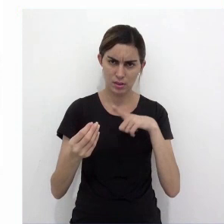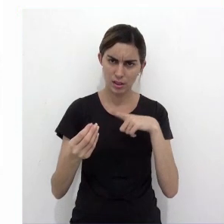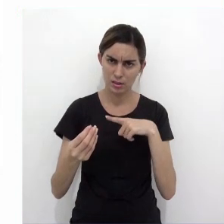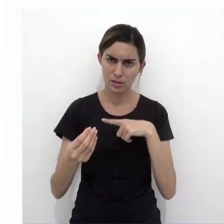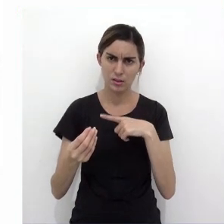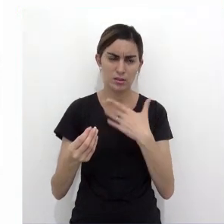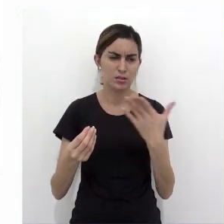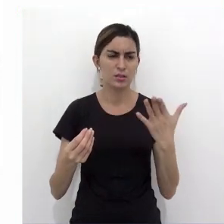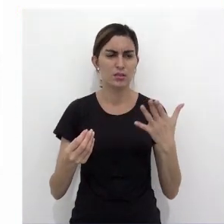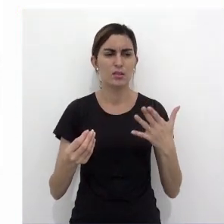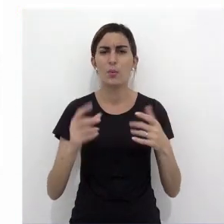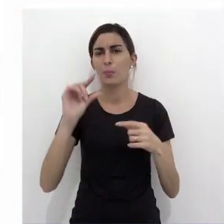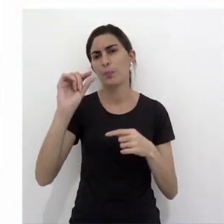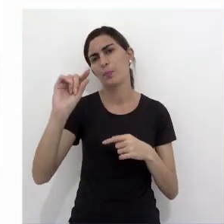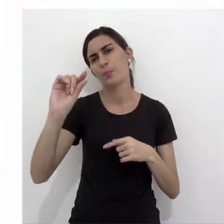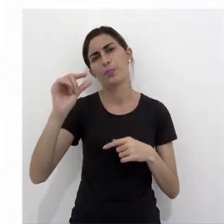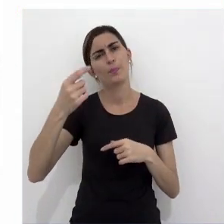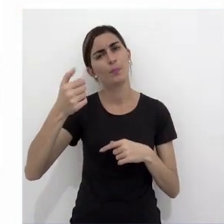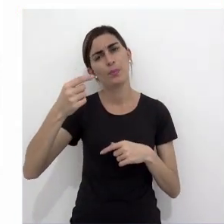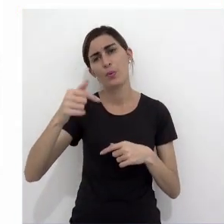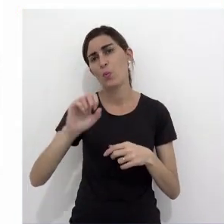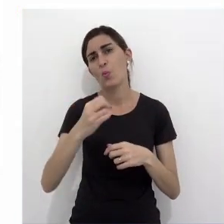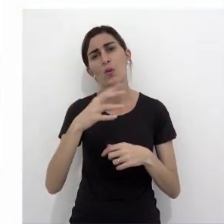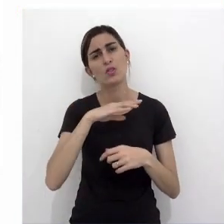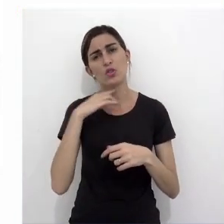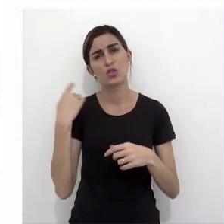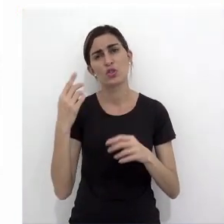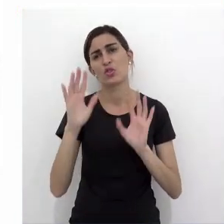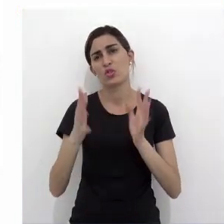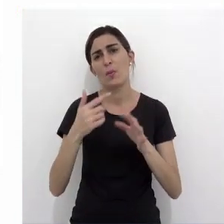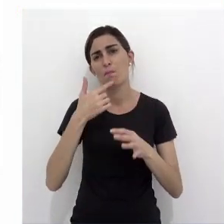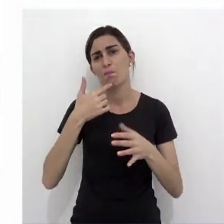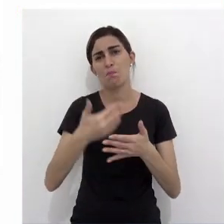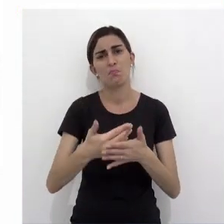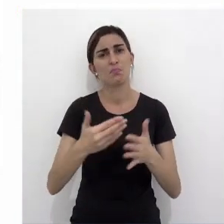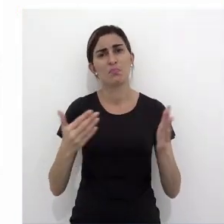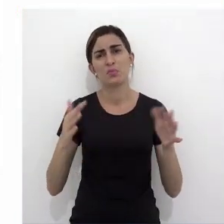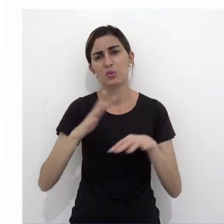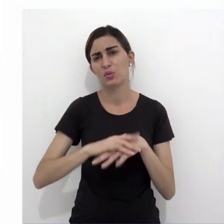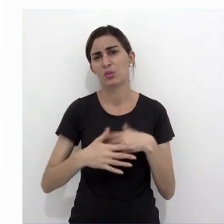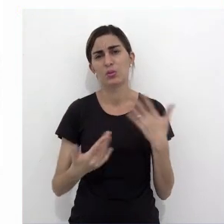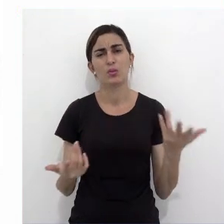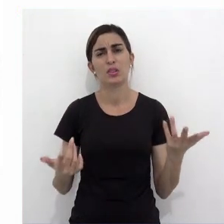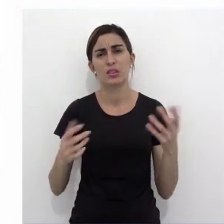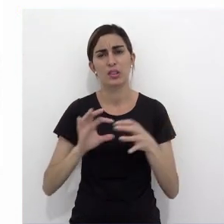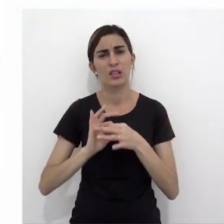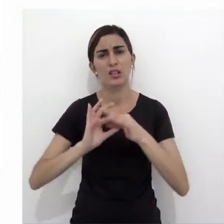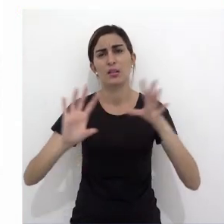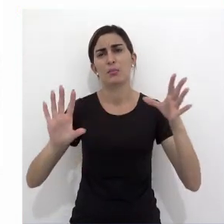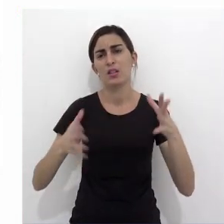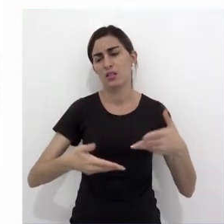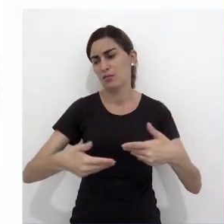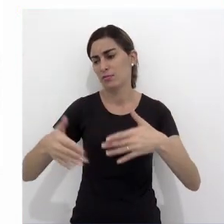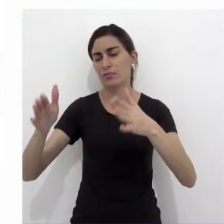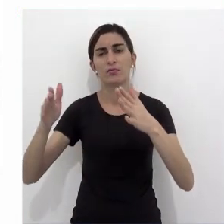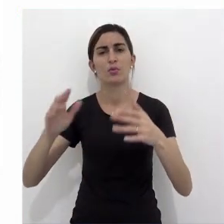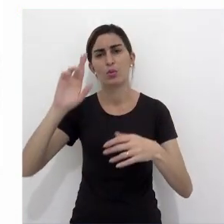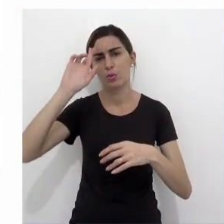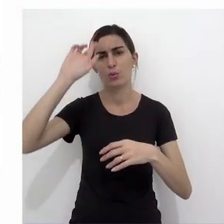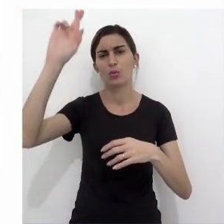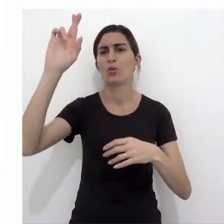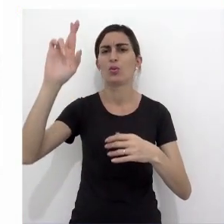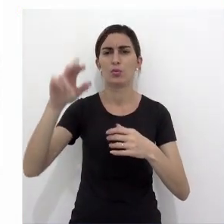Poucos. E quando chegava, já estava doente. Era uma forma até mesmo de liberar o dono desse